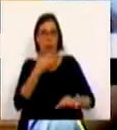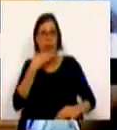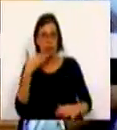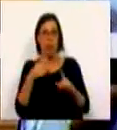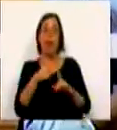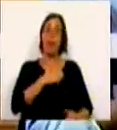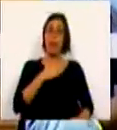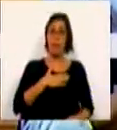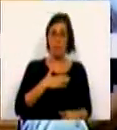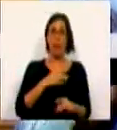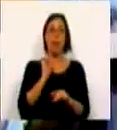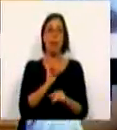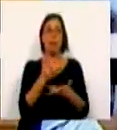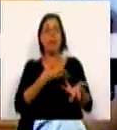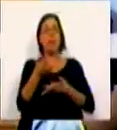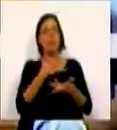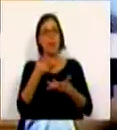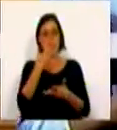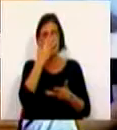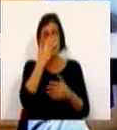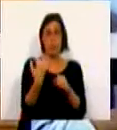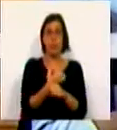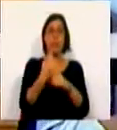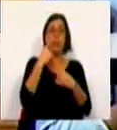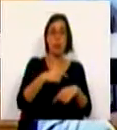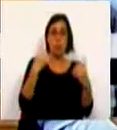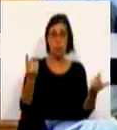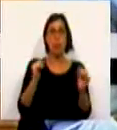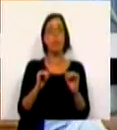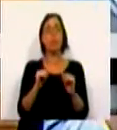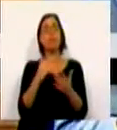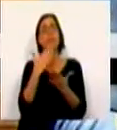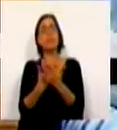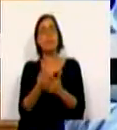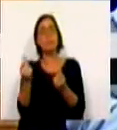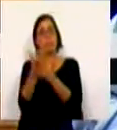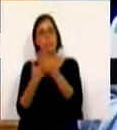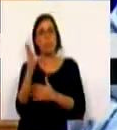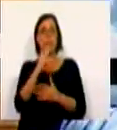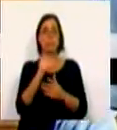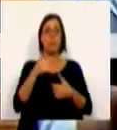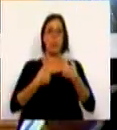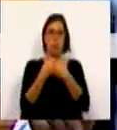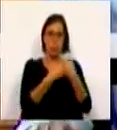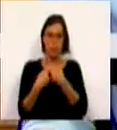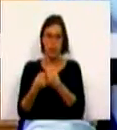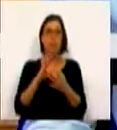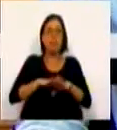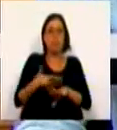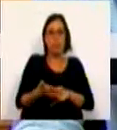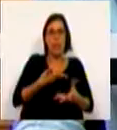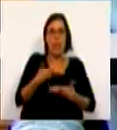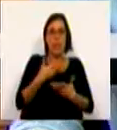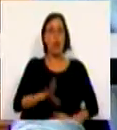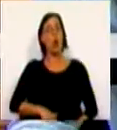para as empresas na sua interação com os serviços públicos, contribuindo para uma economia mais competitiva e reforçando a relação